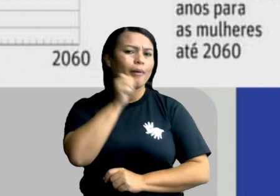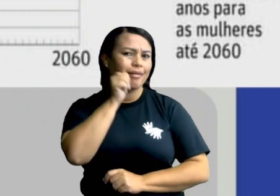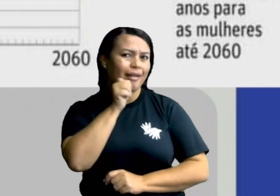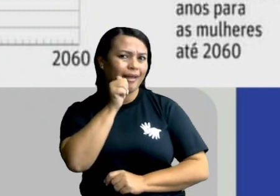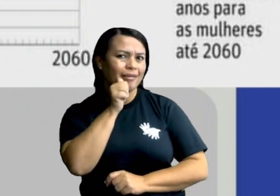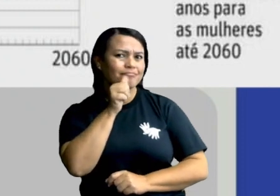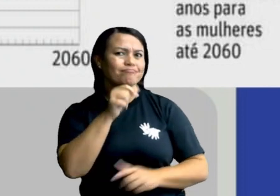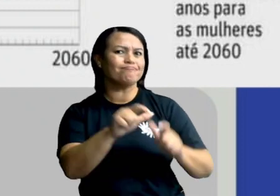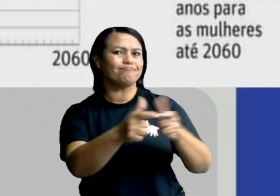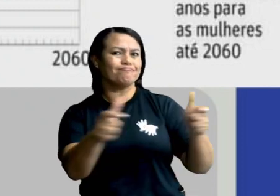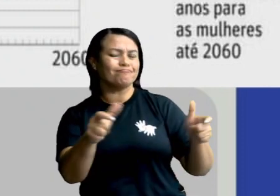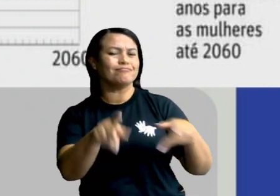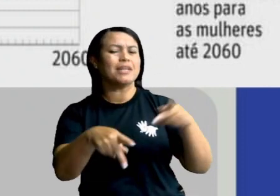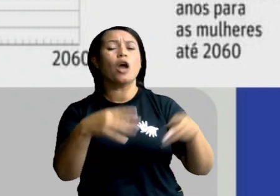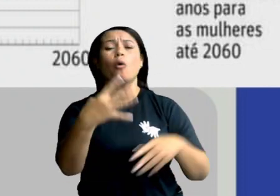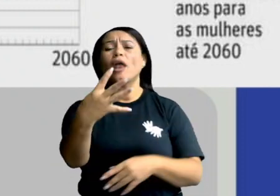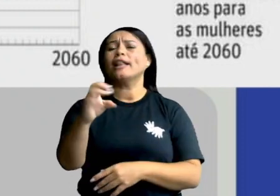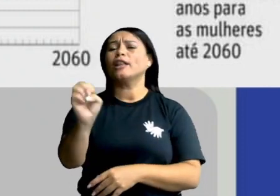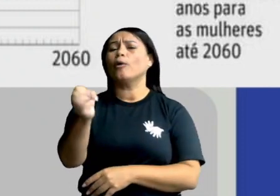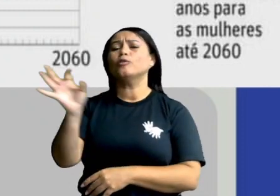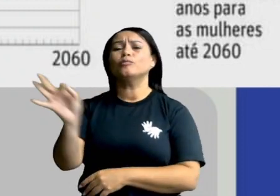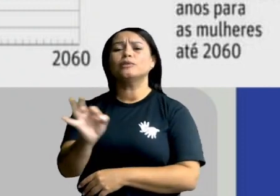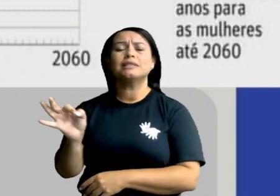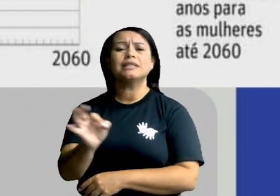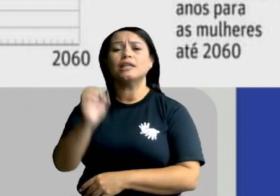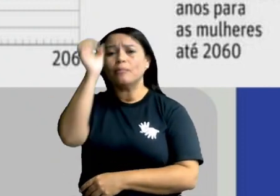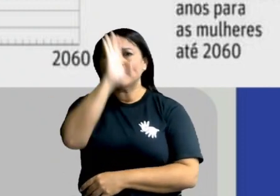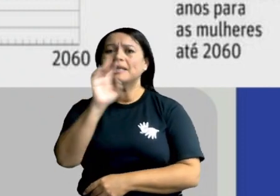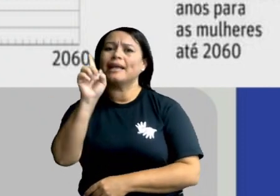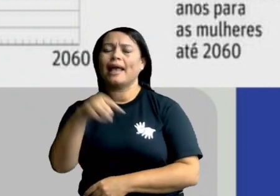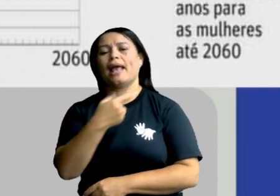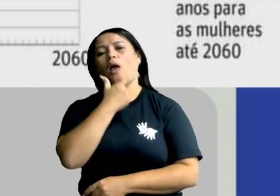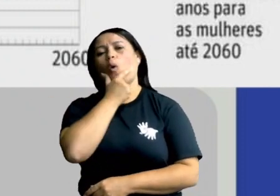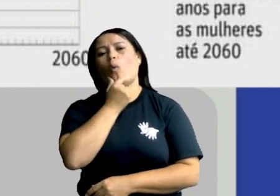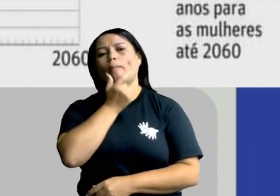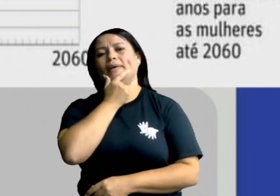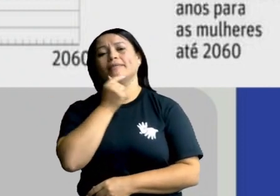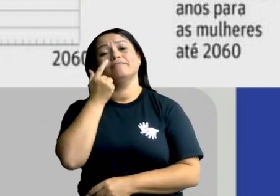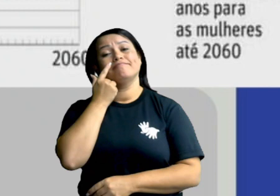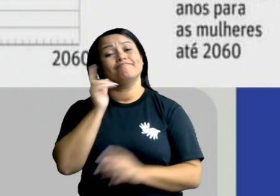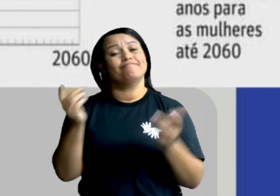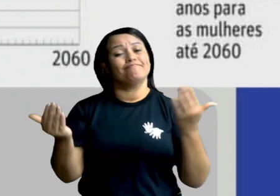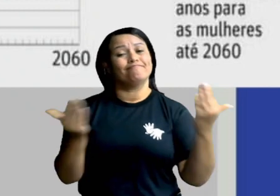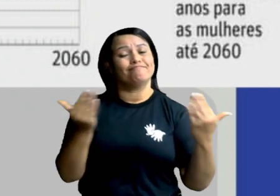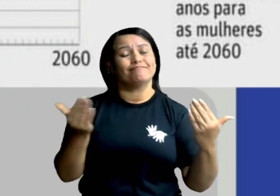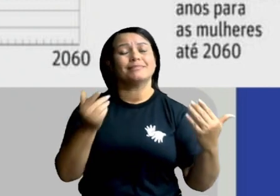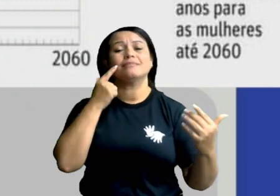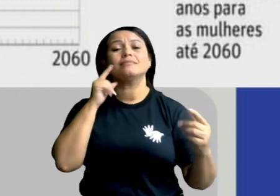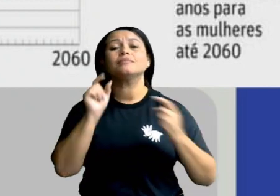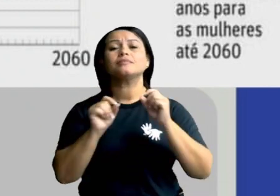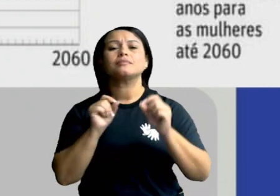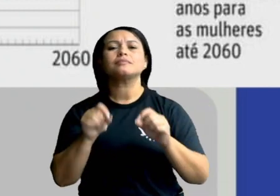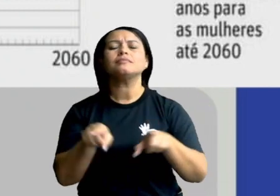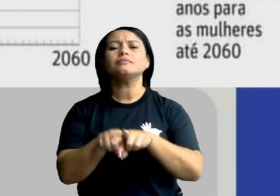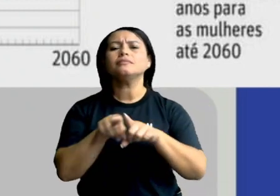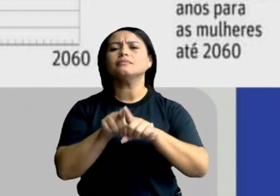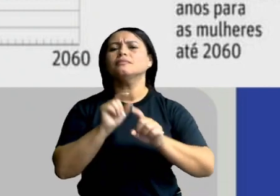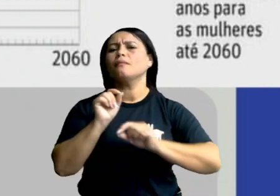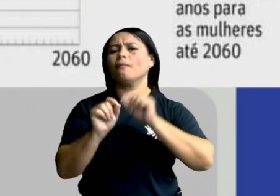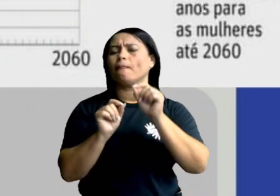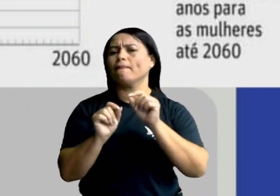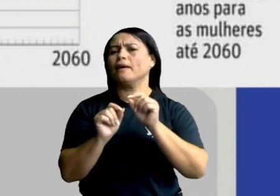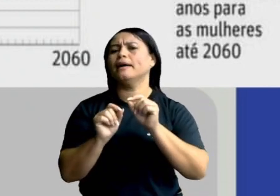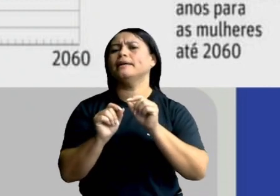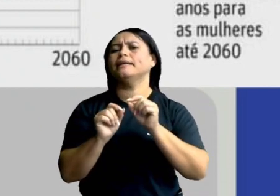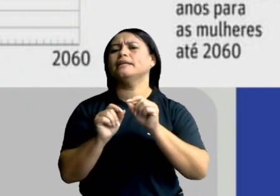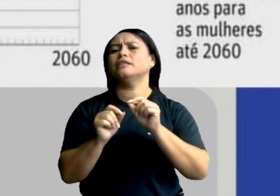pouco mais de 48% da população brasileira é masculina. E uma outra informação importante nesse sentido é aquilo que a gente já discutiu,